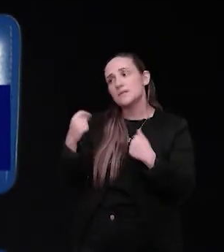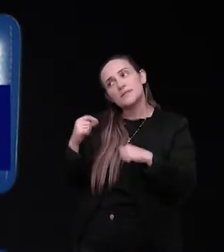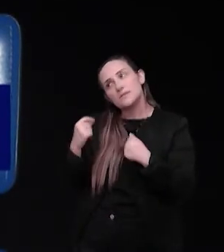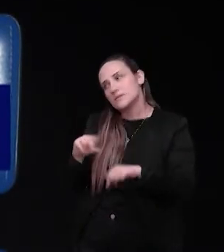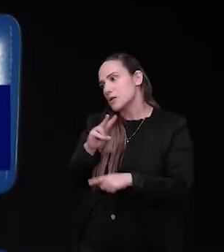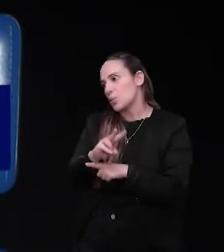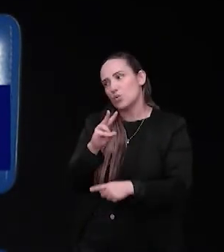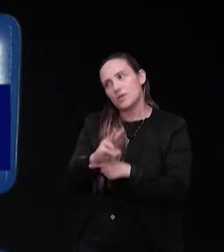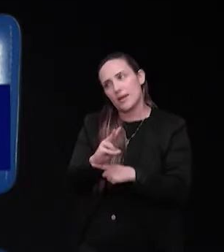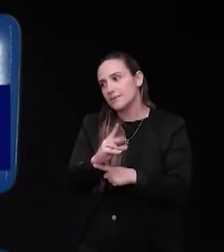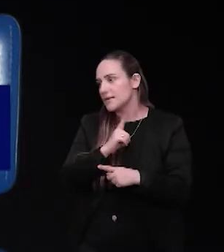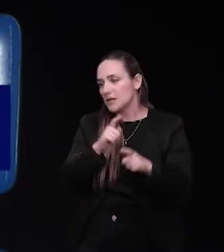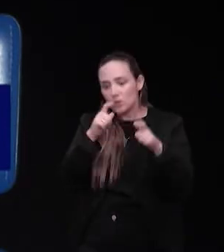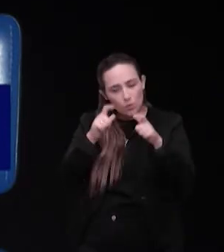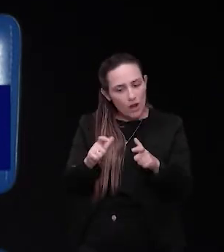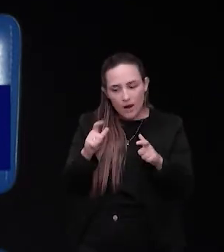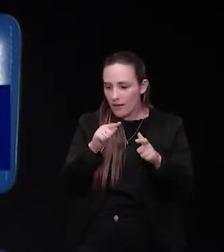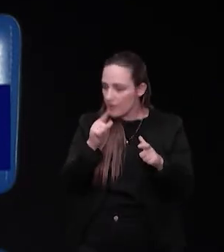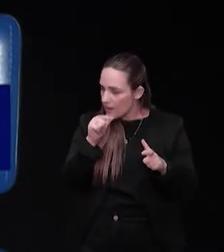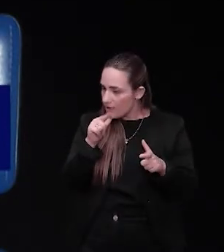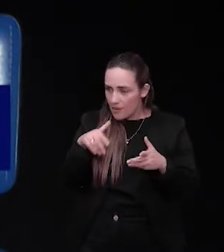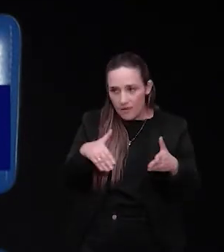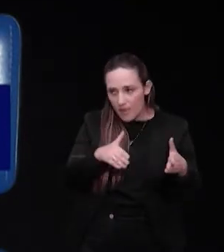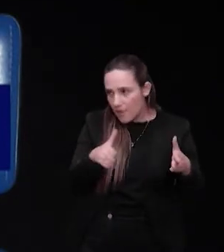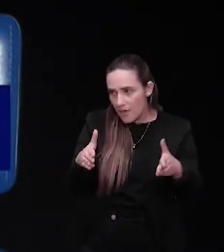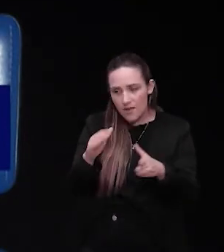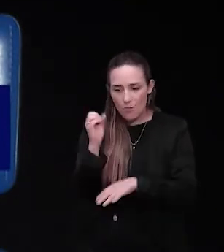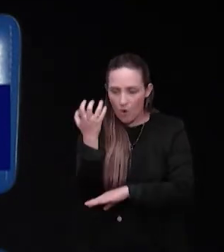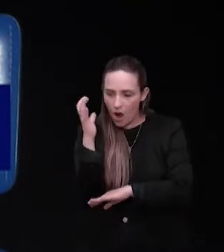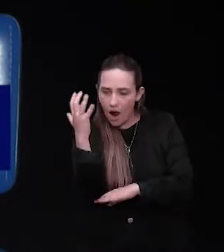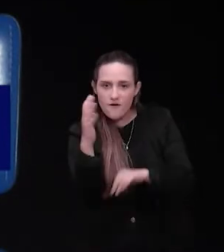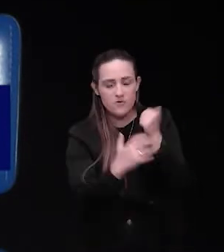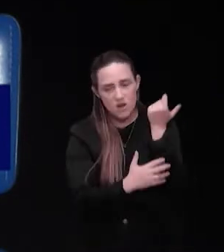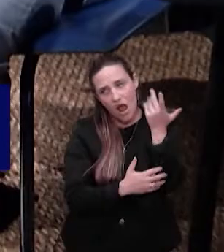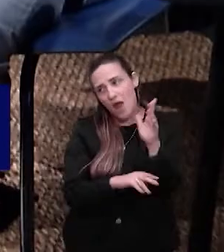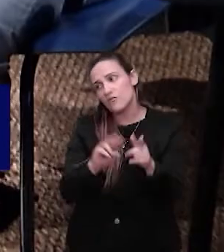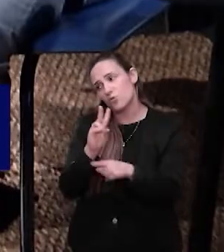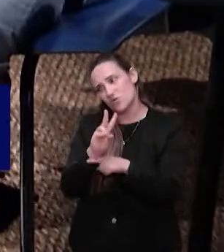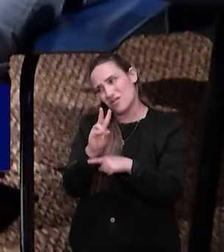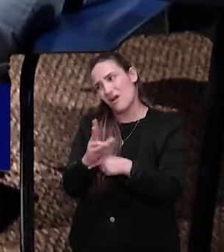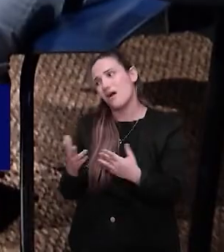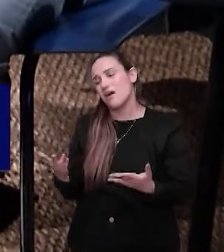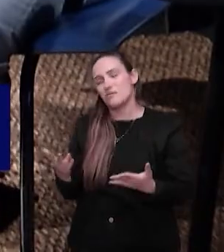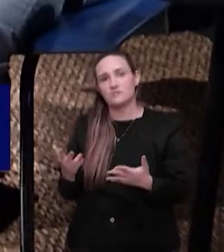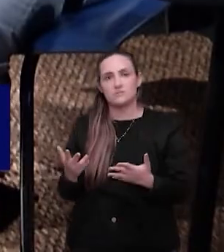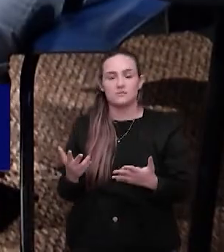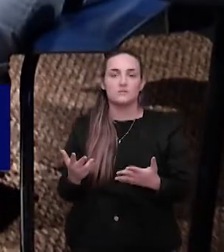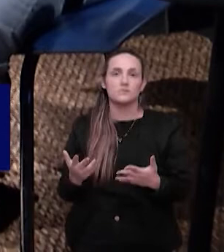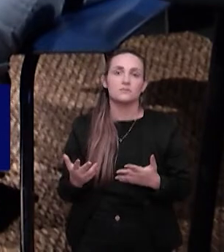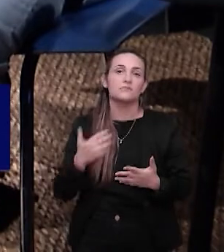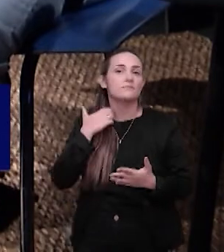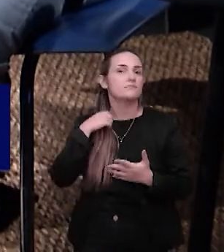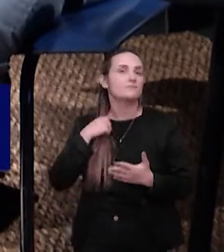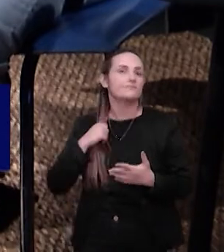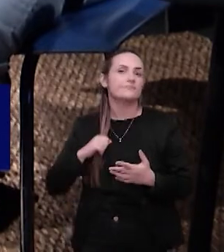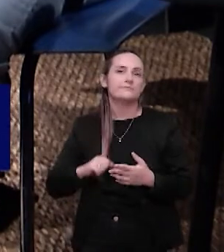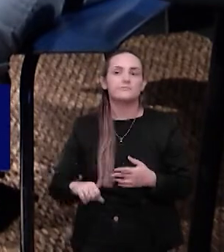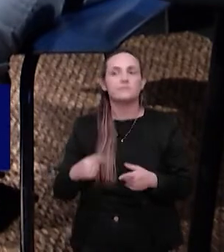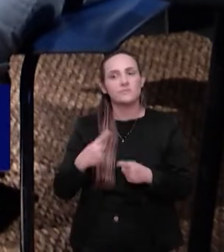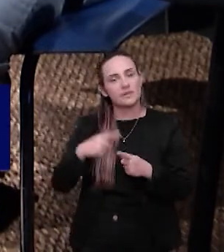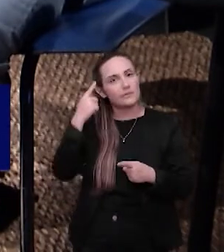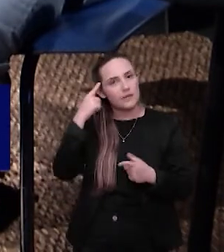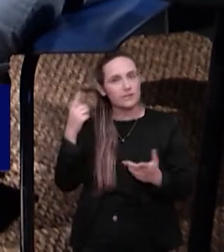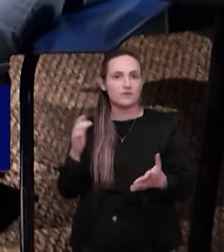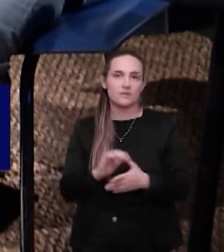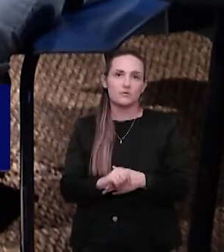de preservação, unidades de conservação que diversos custeavam isso, e a importância da preservação dos rios, para que nós não